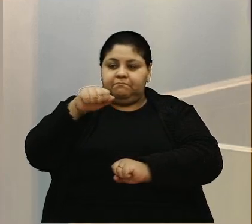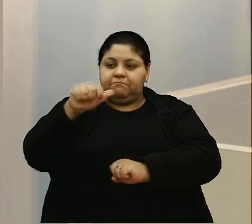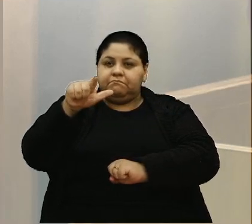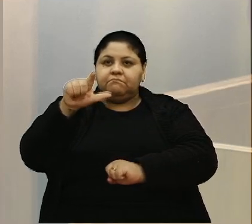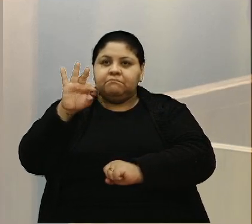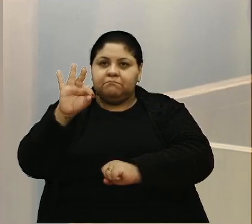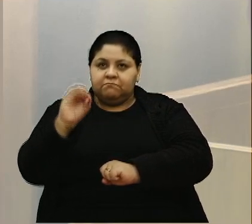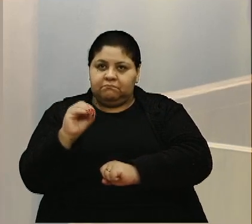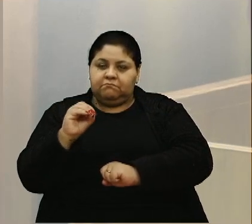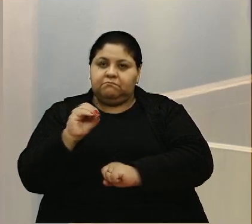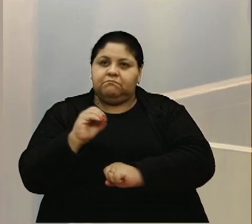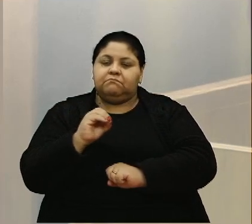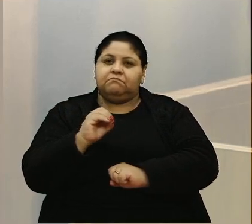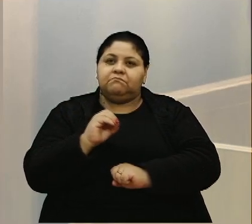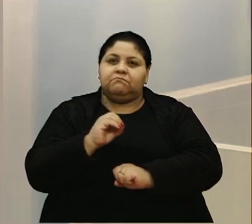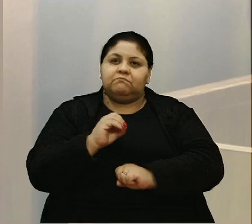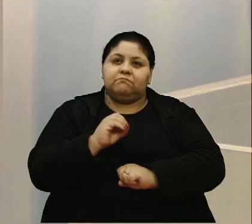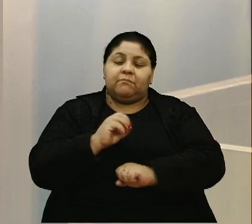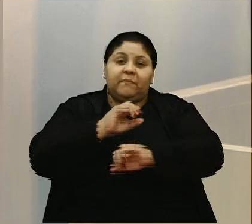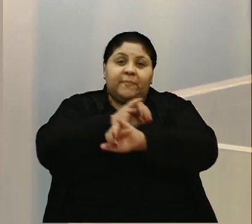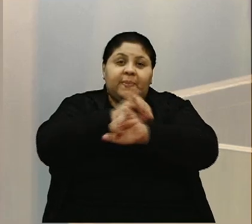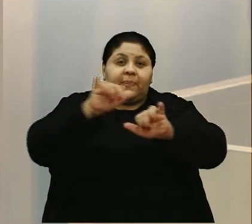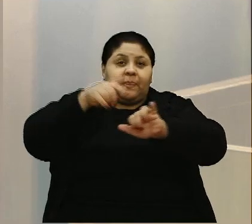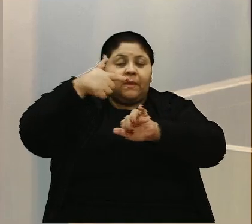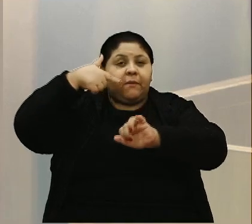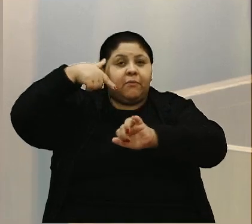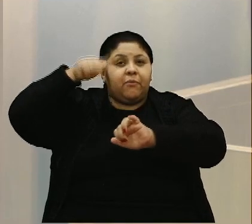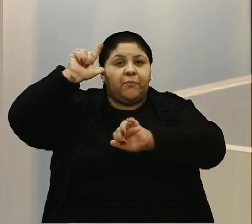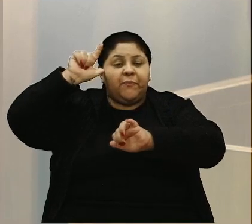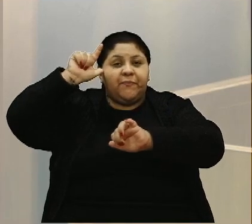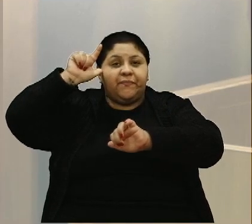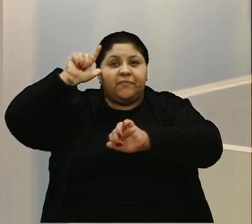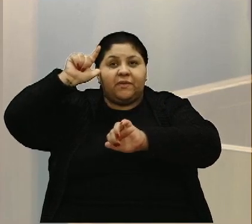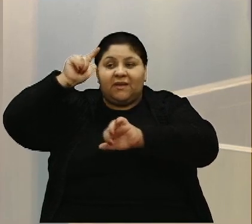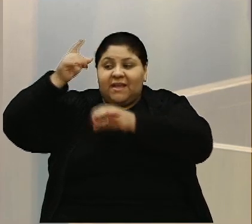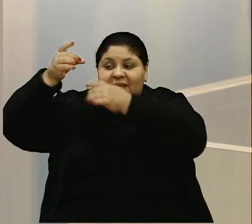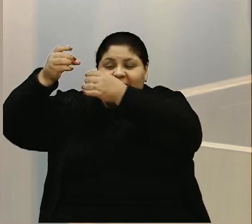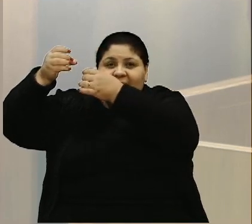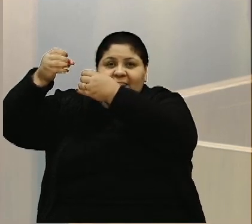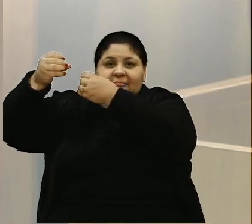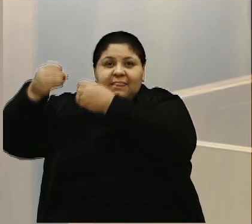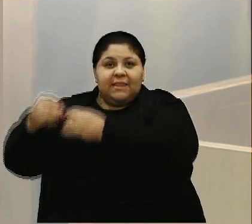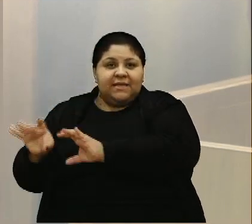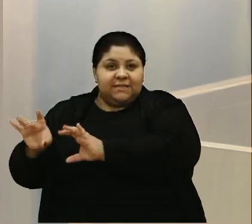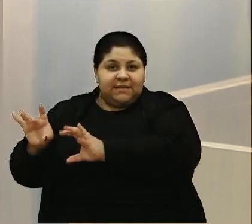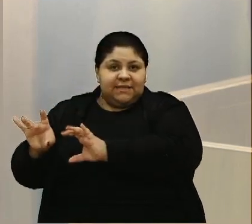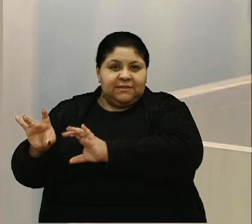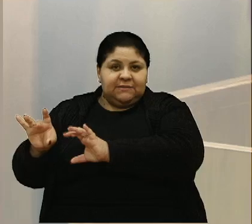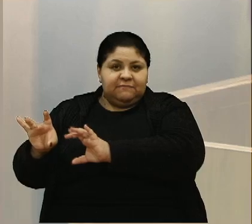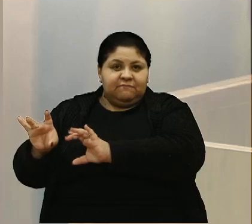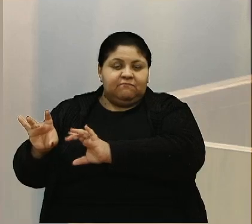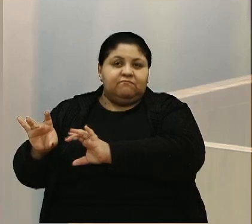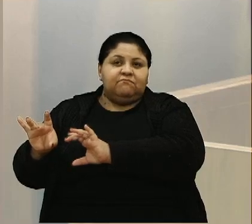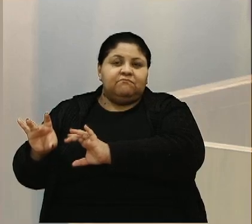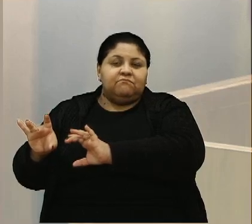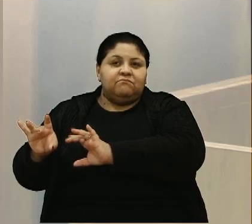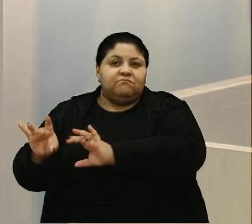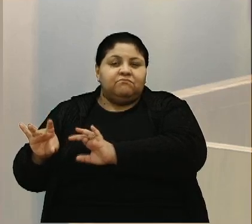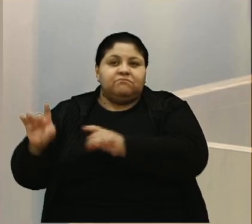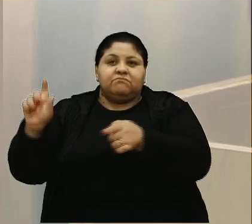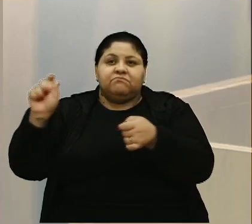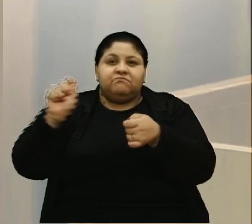Planalto, ela anunciou ontem, então, essa desistência, aonde fizeram